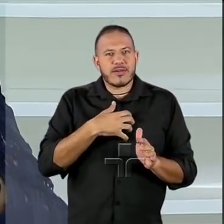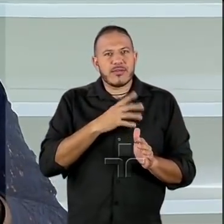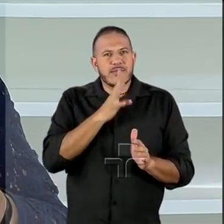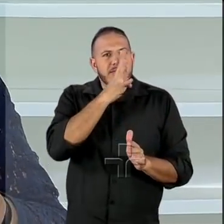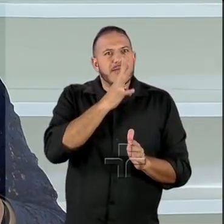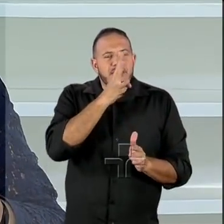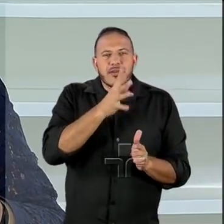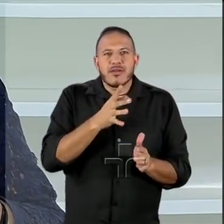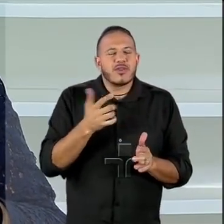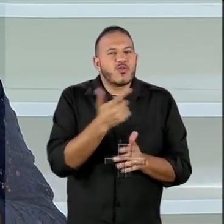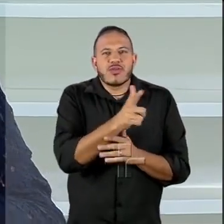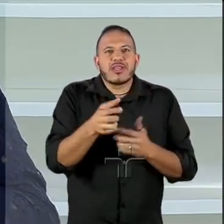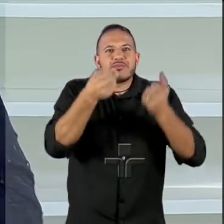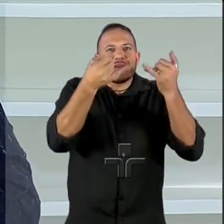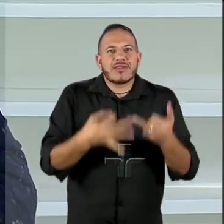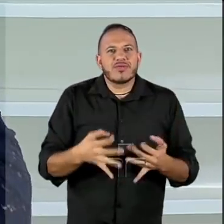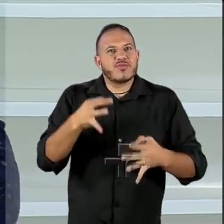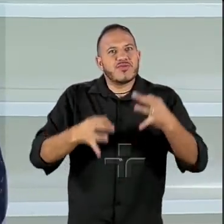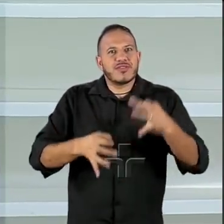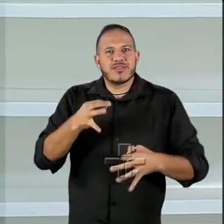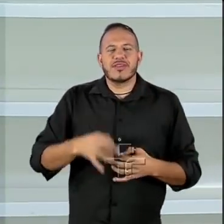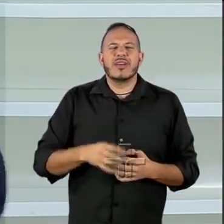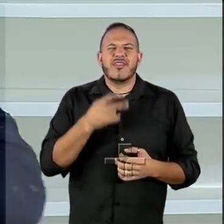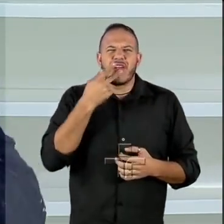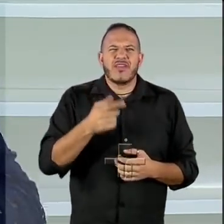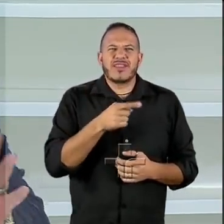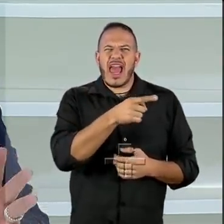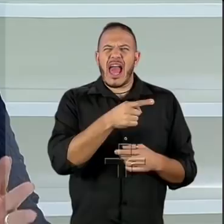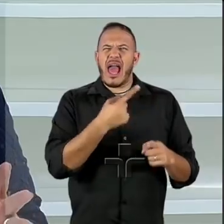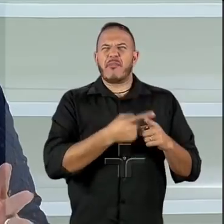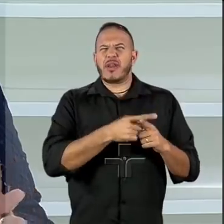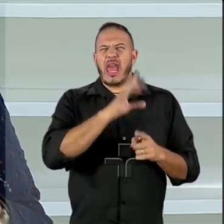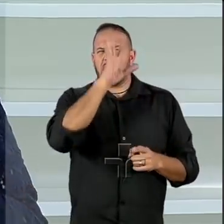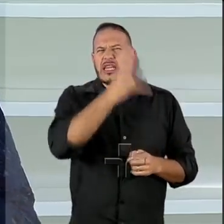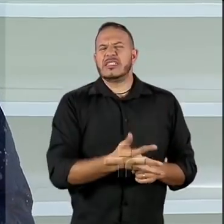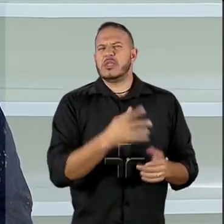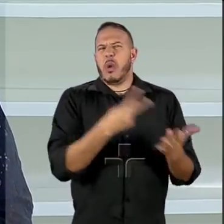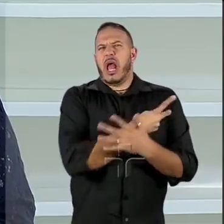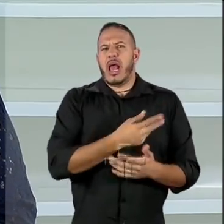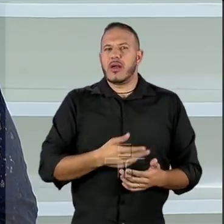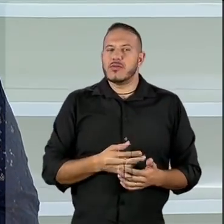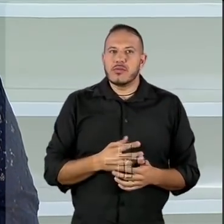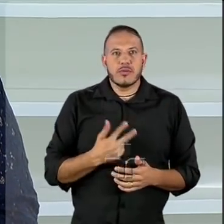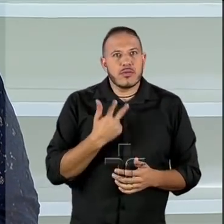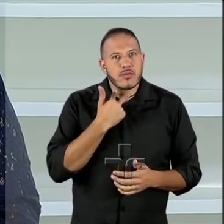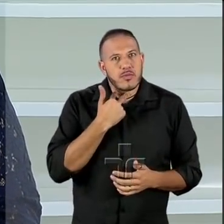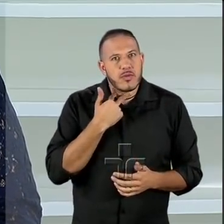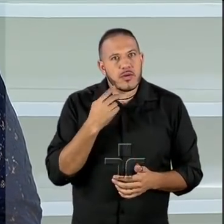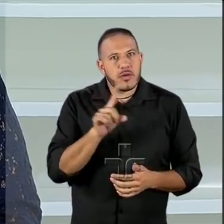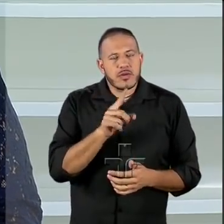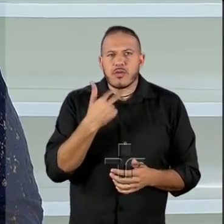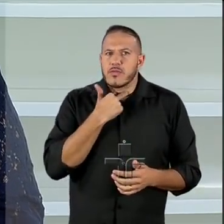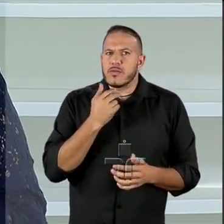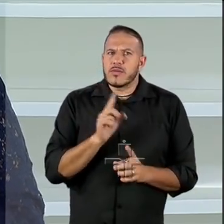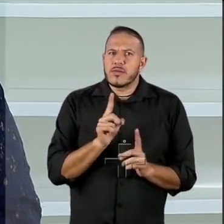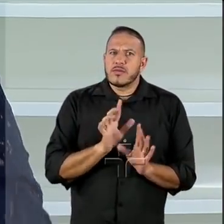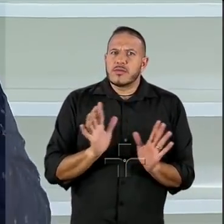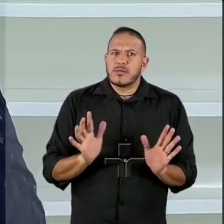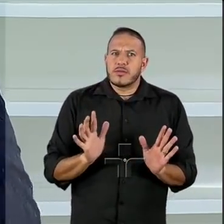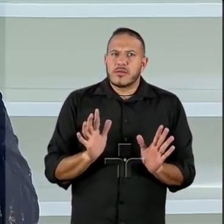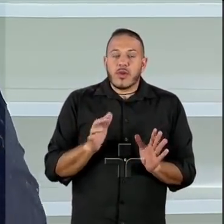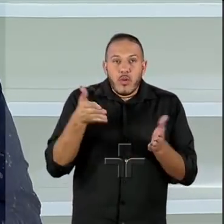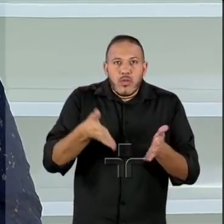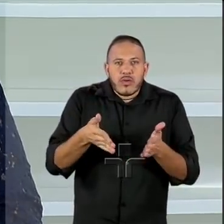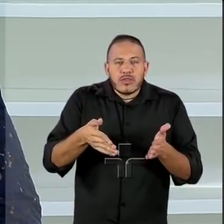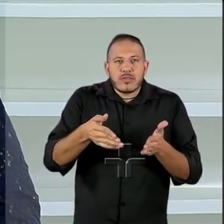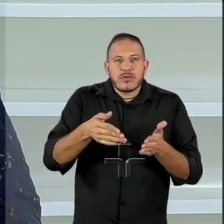sem explicações jurídicas, dizendo o seguinte, é porque decidem tudo errado. Não pode, isso não pode. A nação